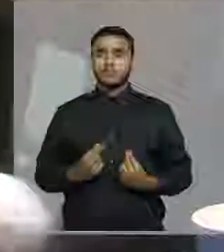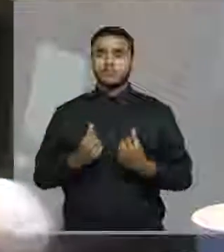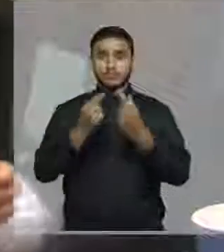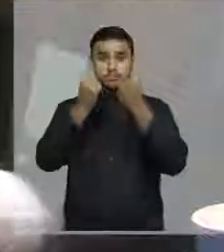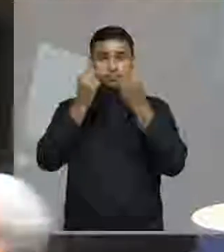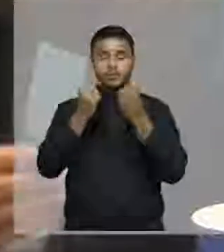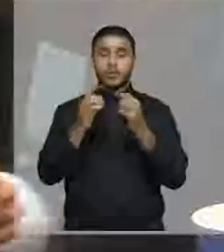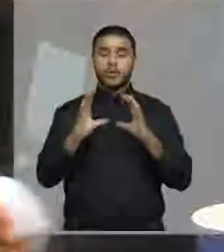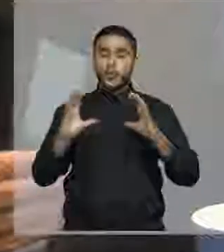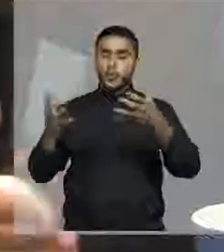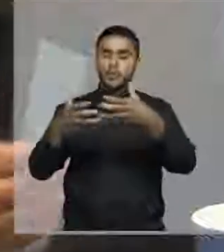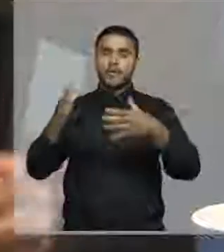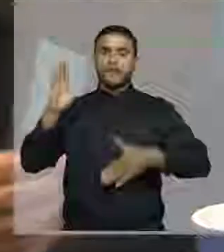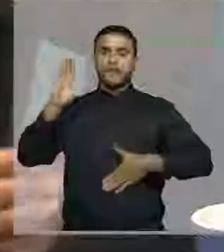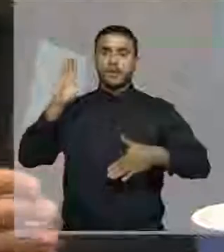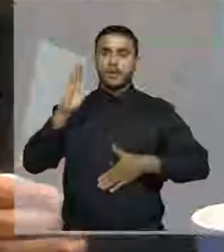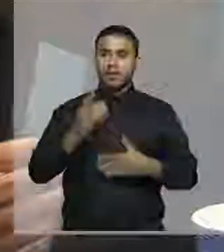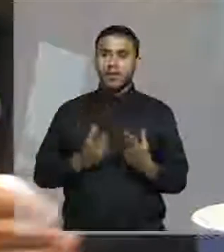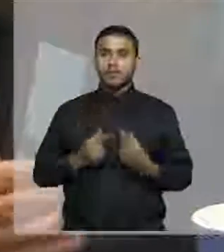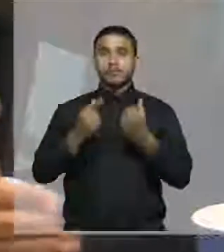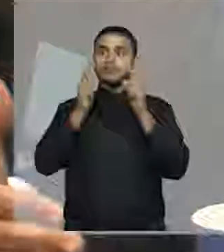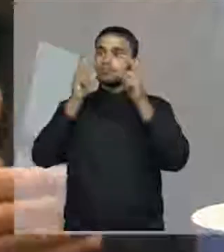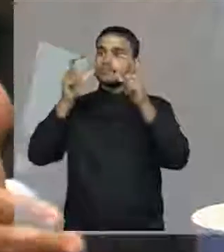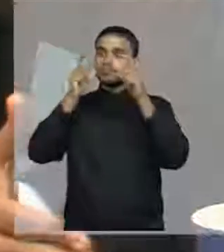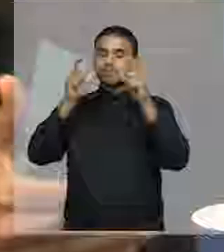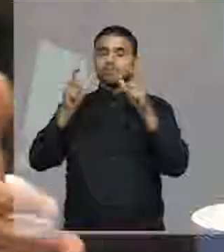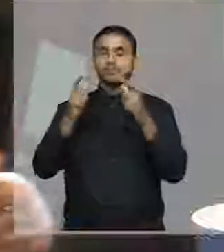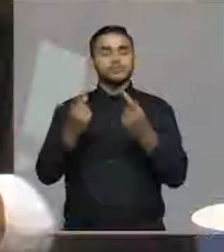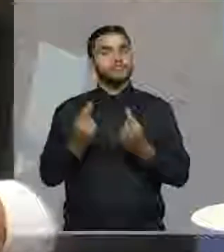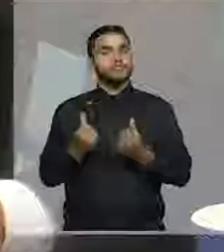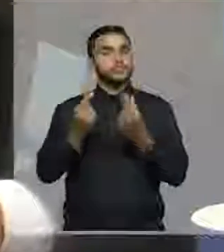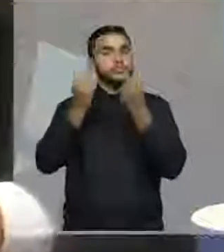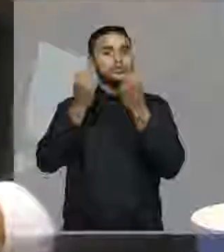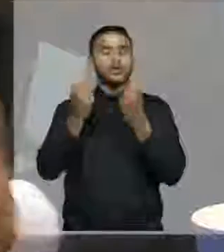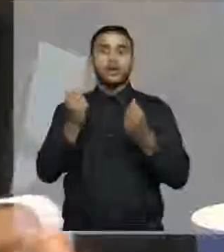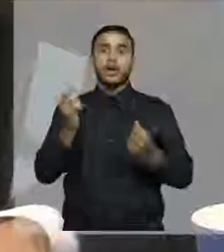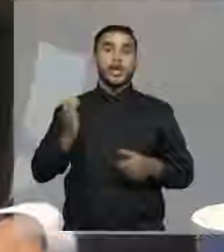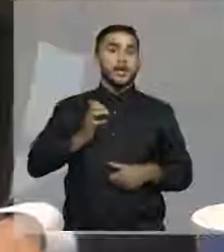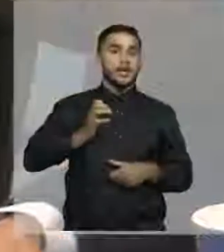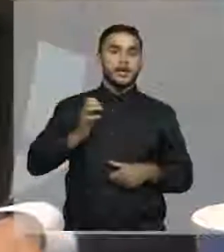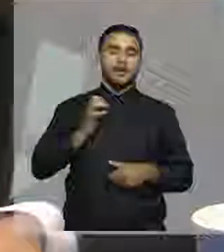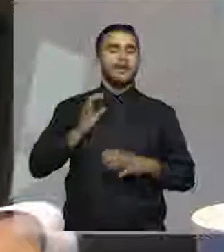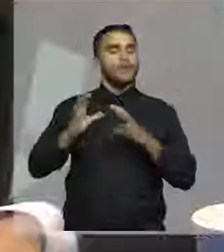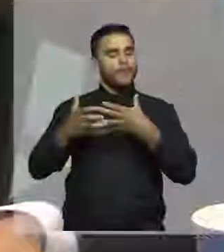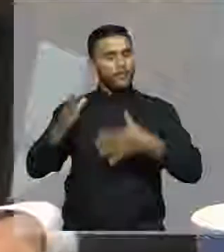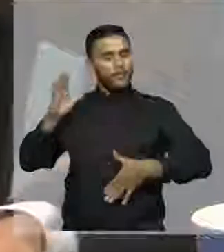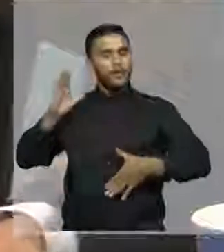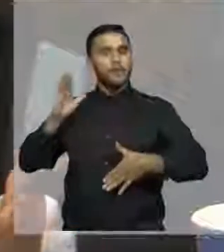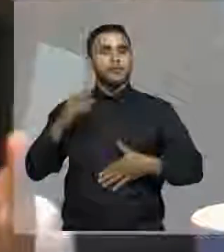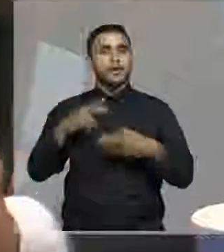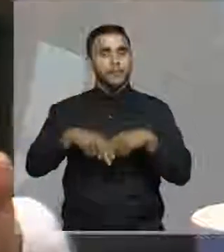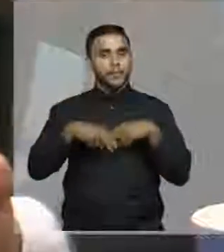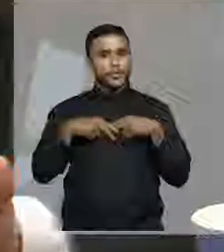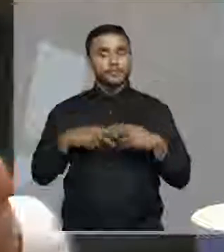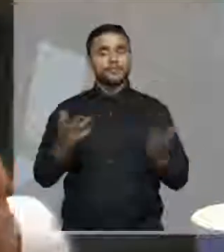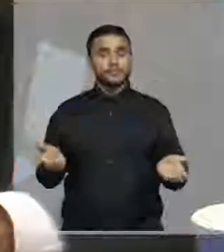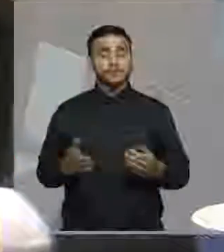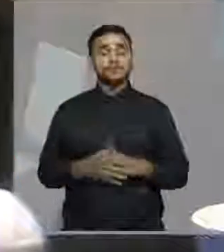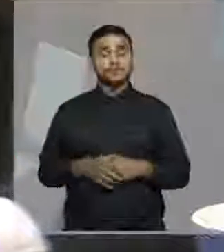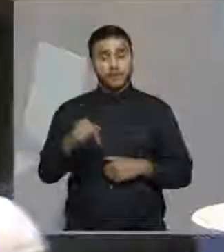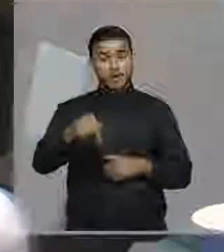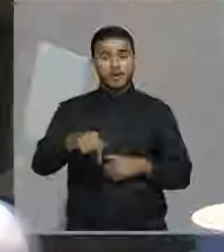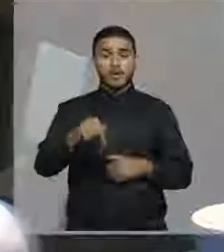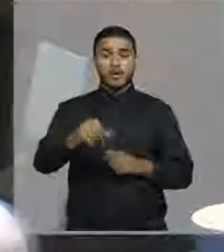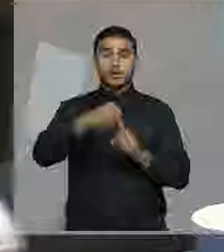hedonista. Hedonista é quem pensa que o sentido da vida, a razão de ser da vida é a busca do prazer. Então, essa sociedade